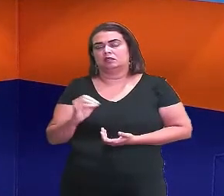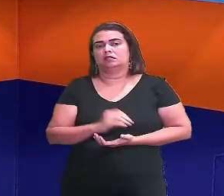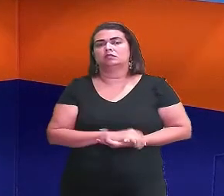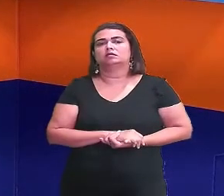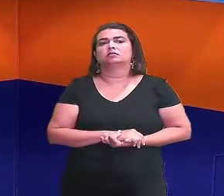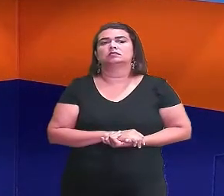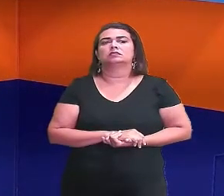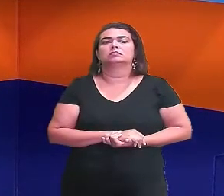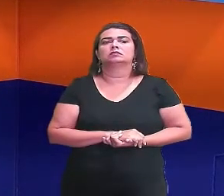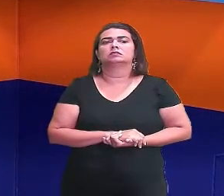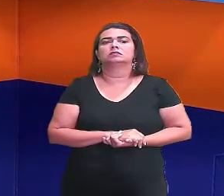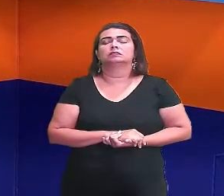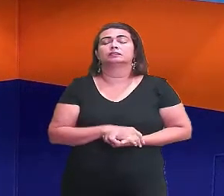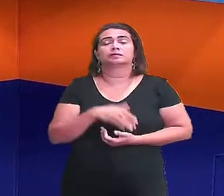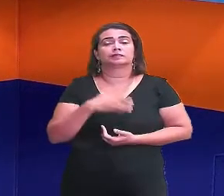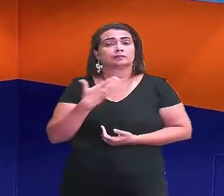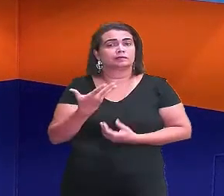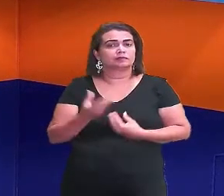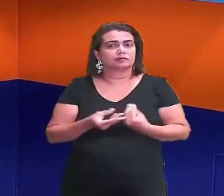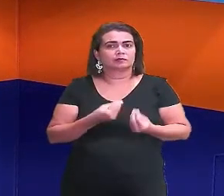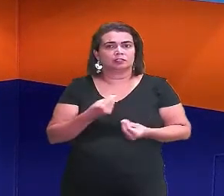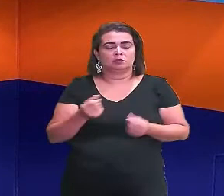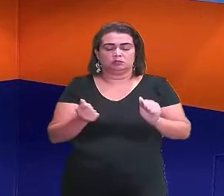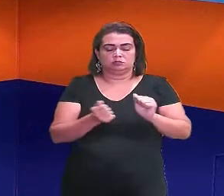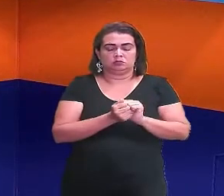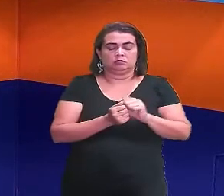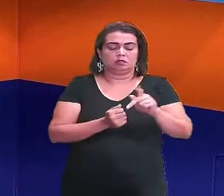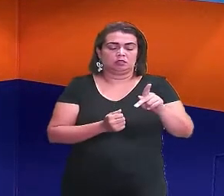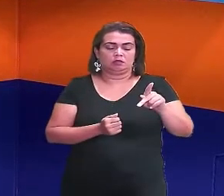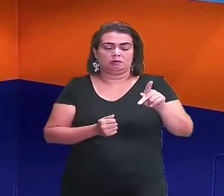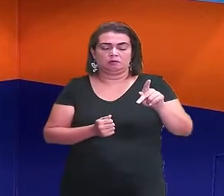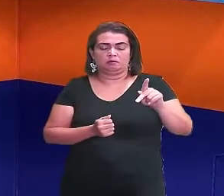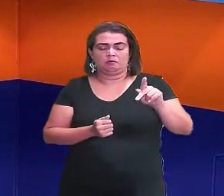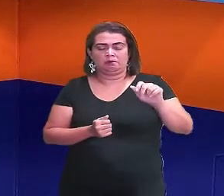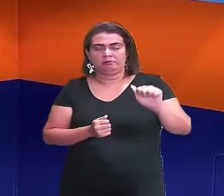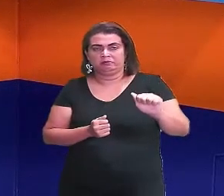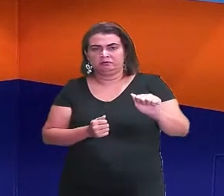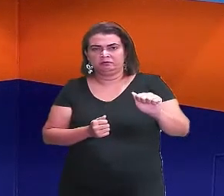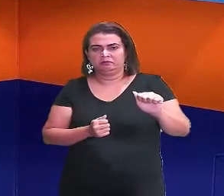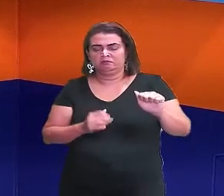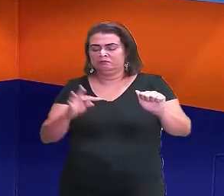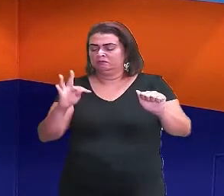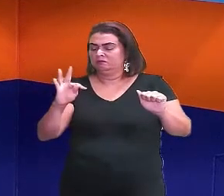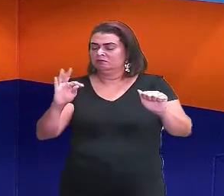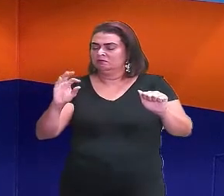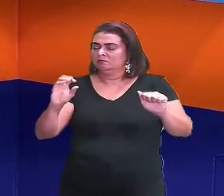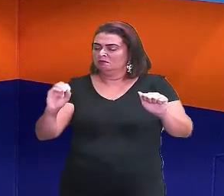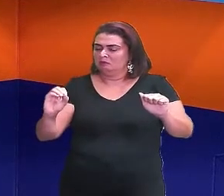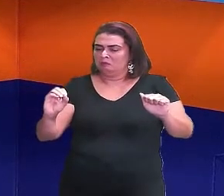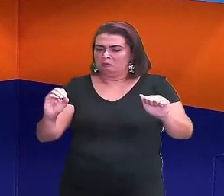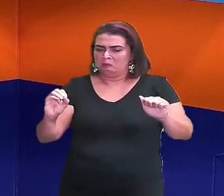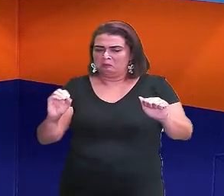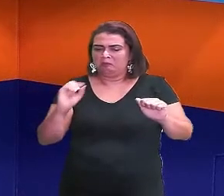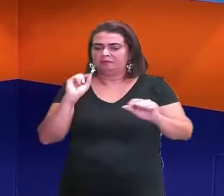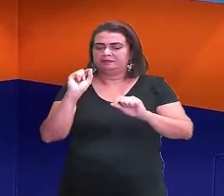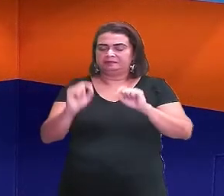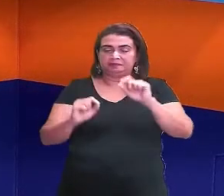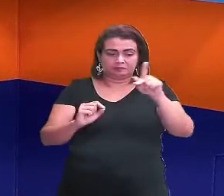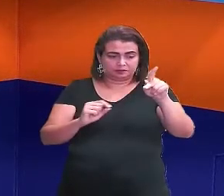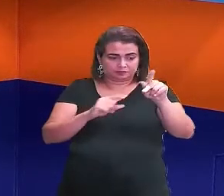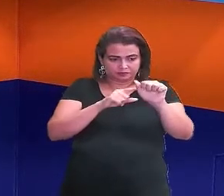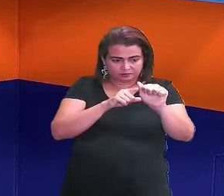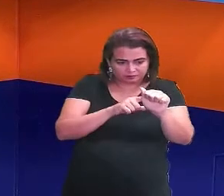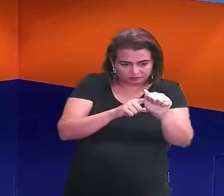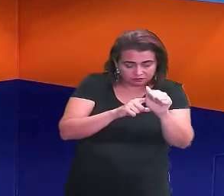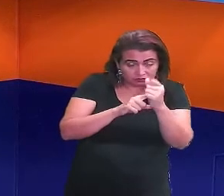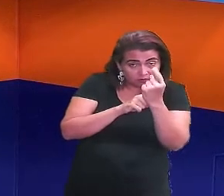P-A-T-O. Então, aqui a gente vai juntar o P com a letrinha A para formar uma sílaba.